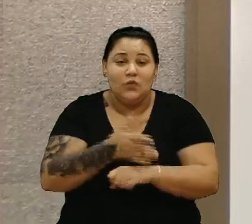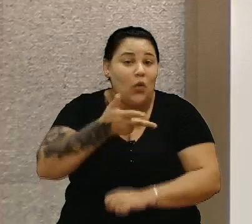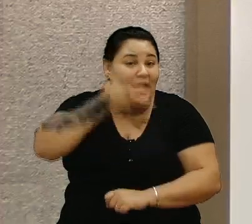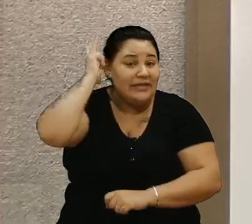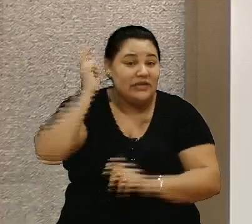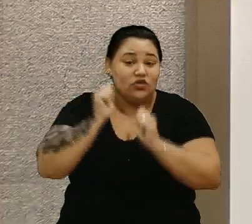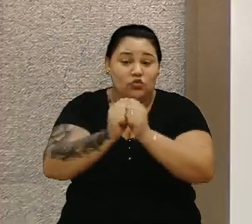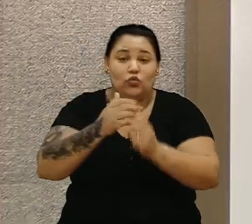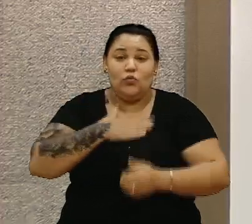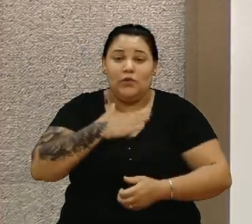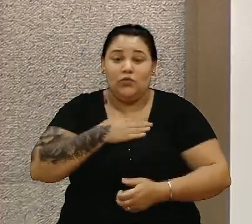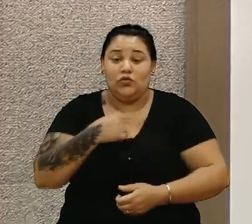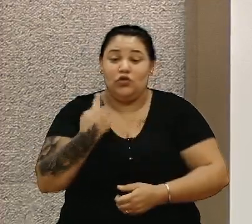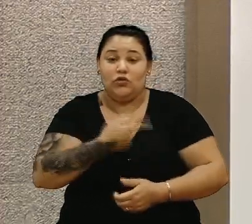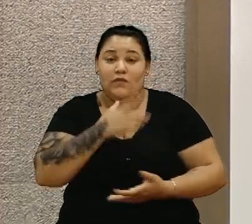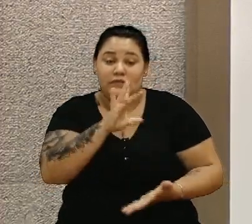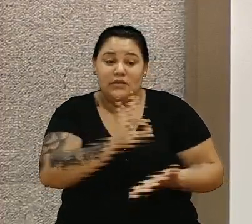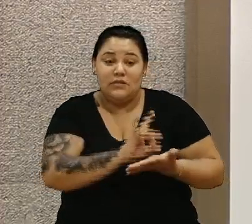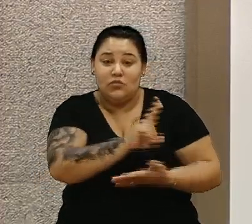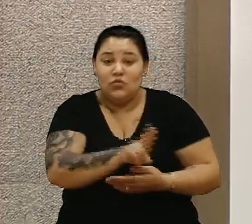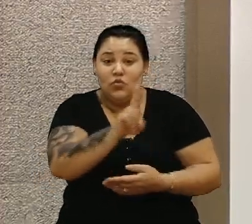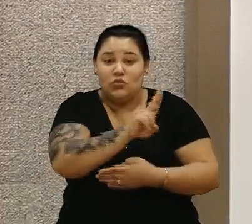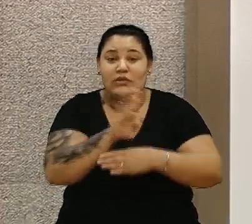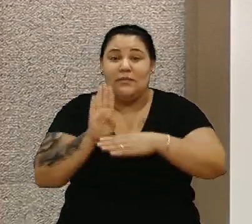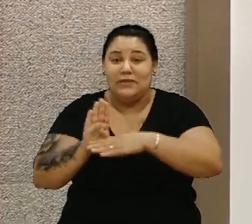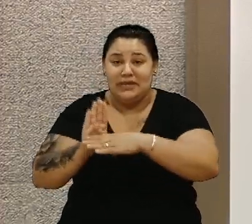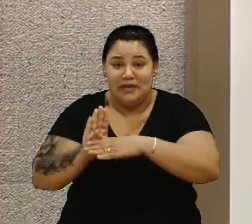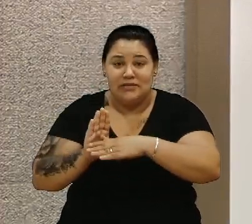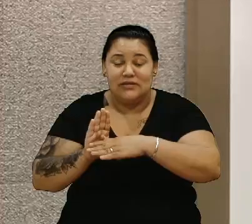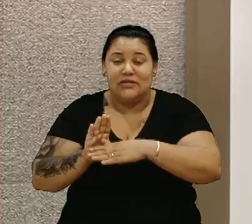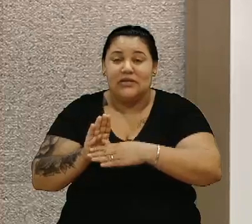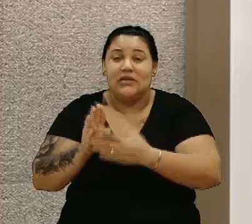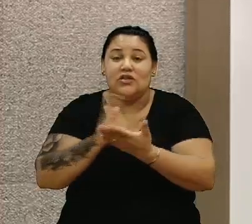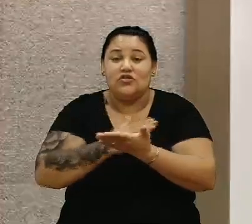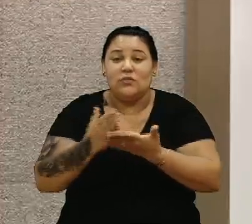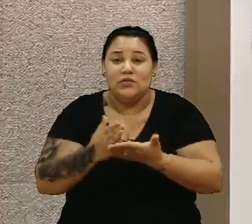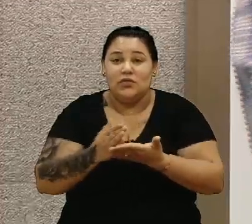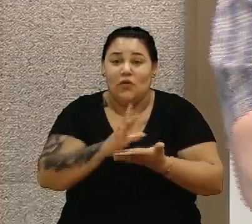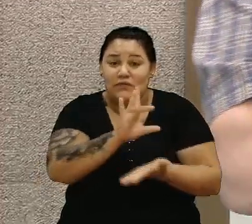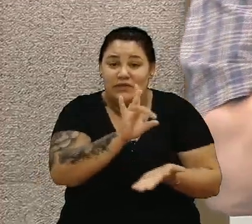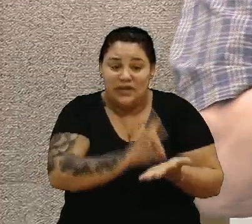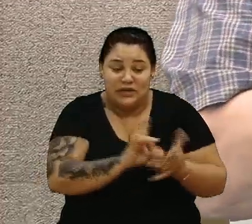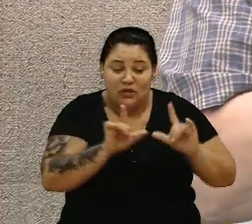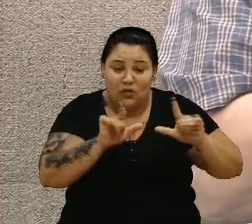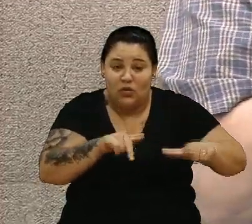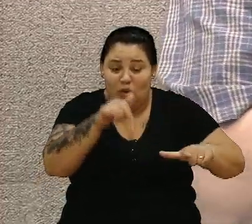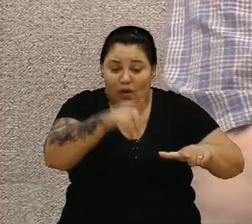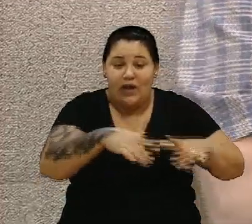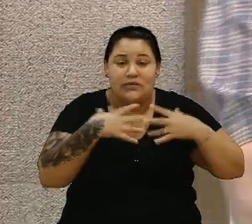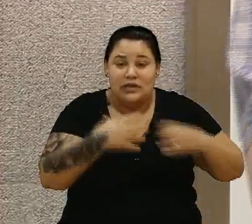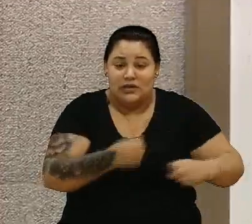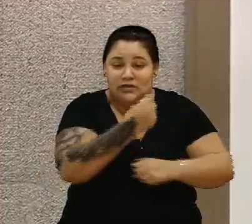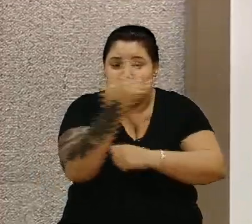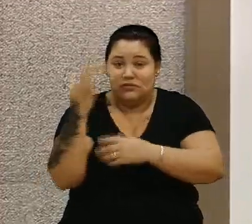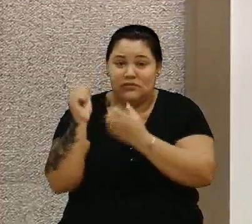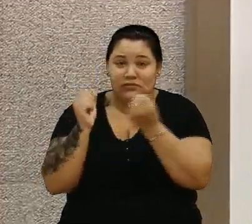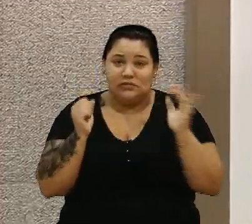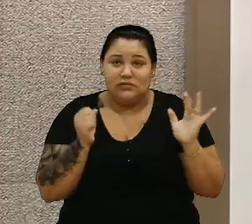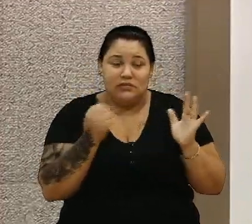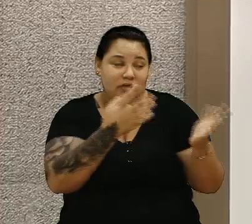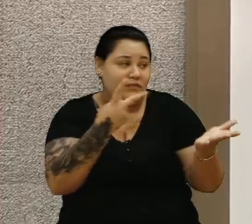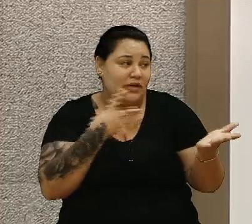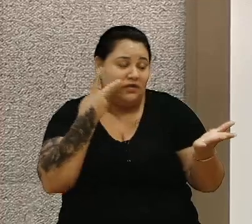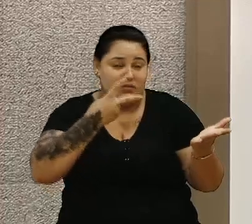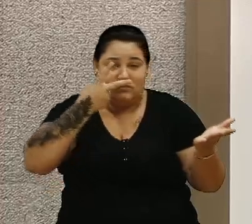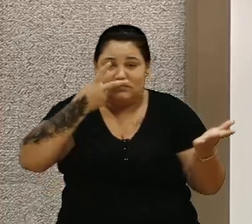da Maesa. E lá começamos a instalar a Secretaria do Meio Ambiente. E, vereador Edson,